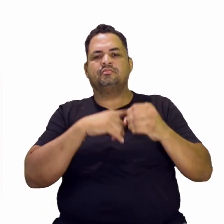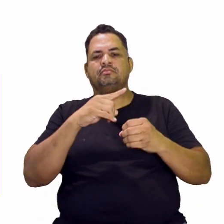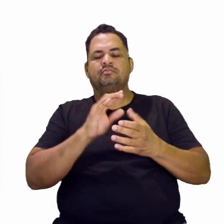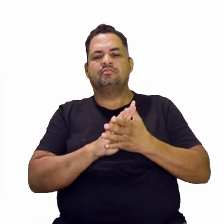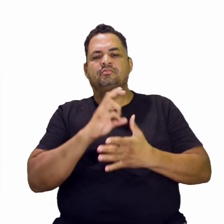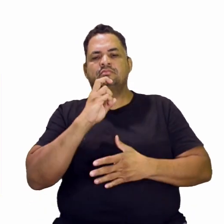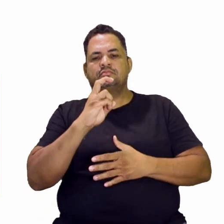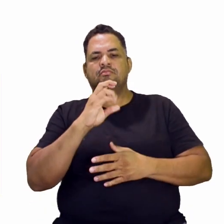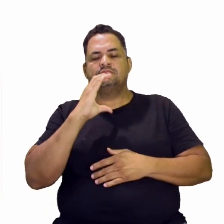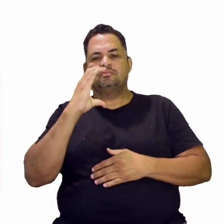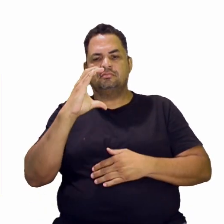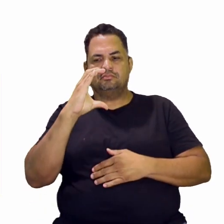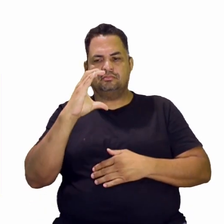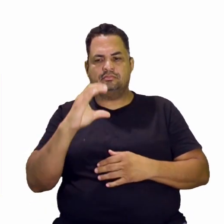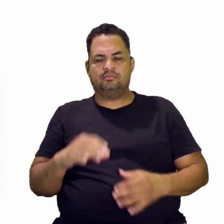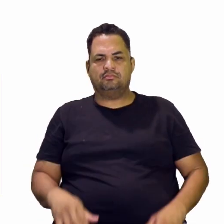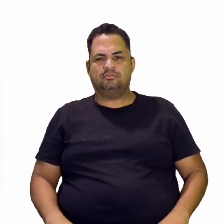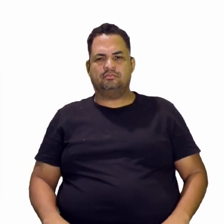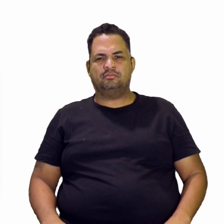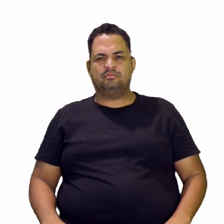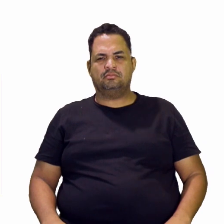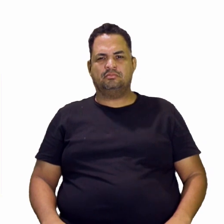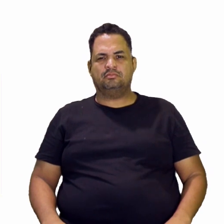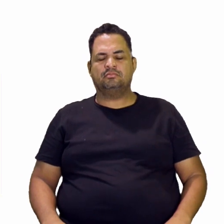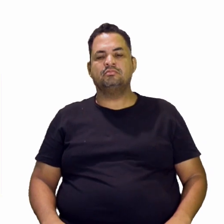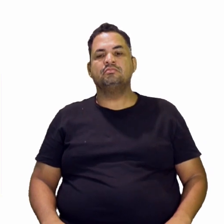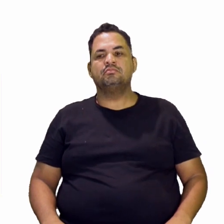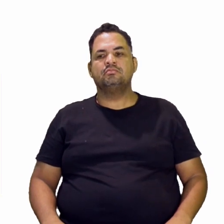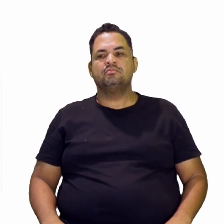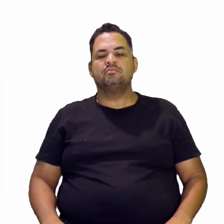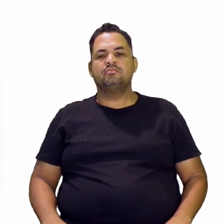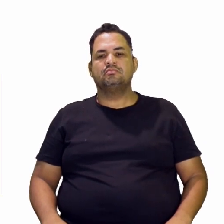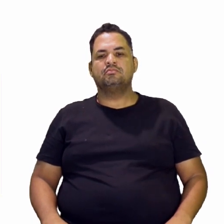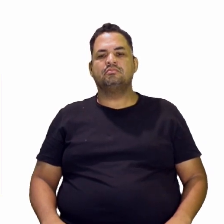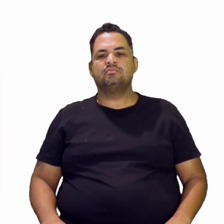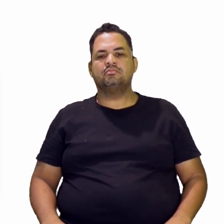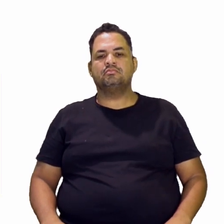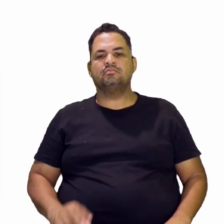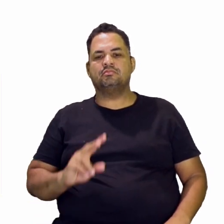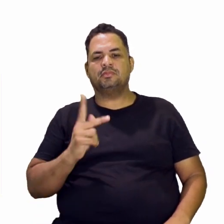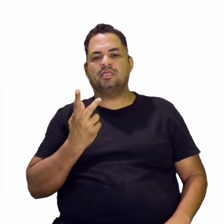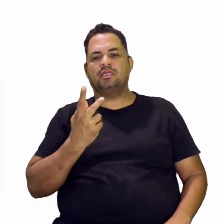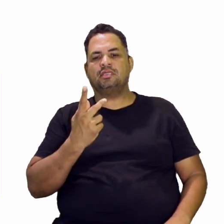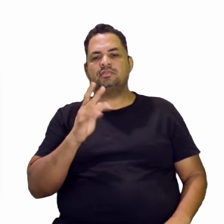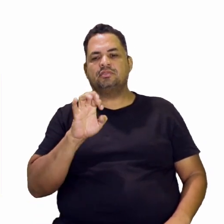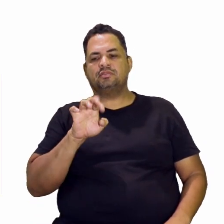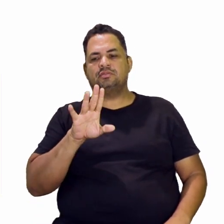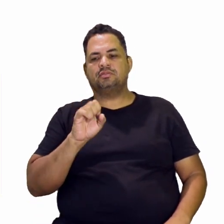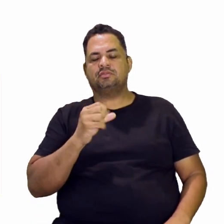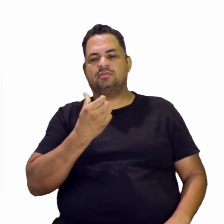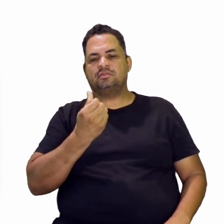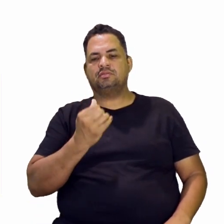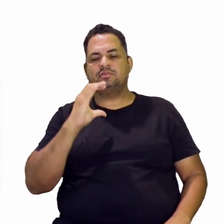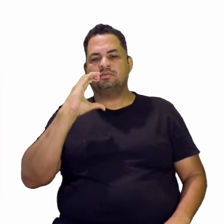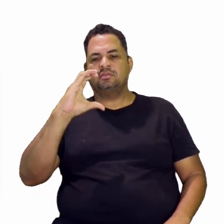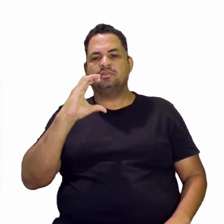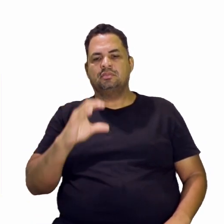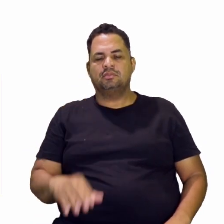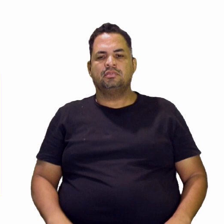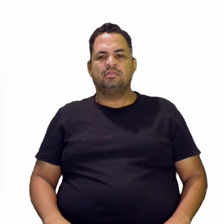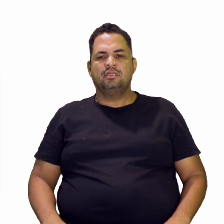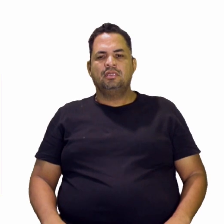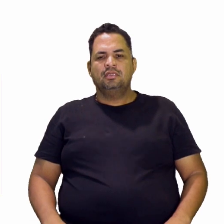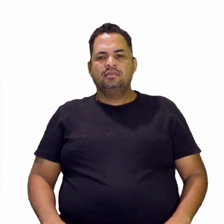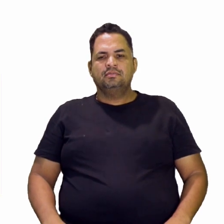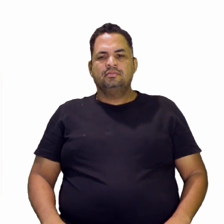5 carbonos. Eita, quase saiu um 6, hein? E hexose com 6 carbonos, tá bom? Glicose, 6